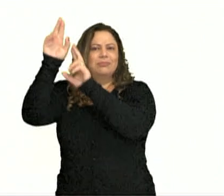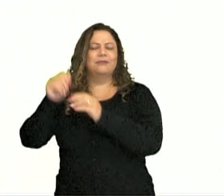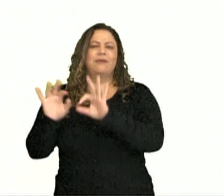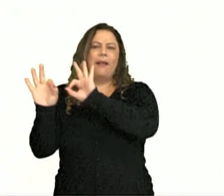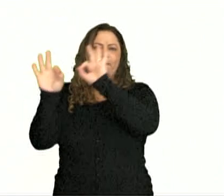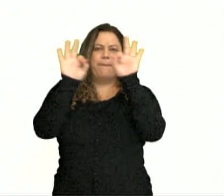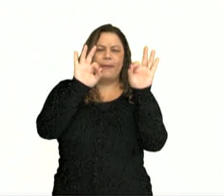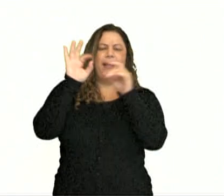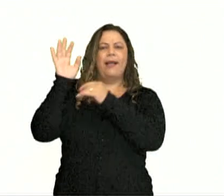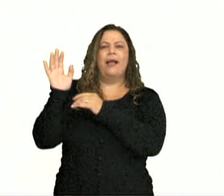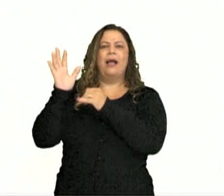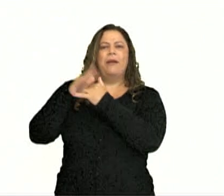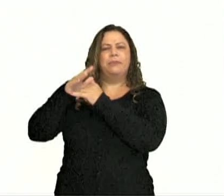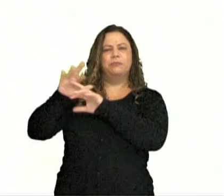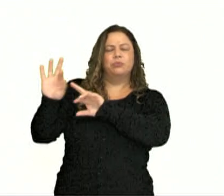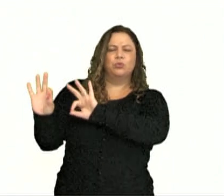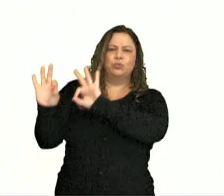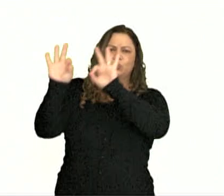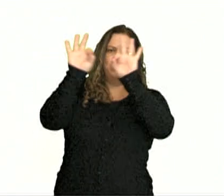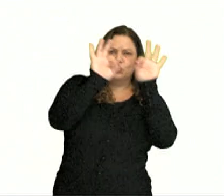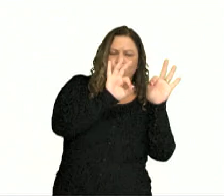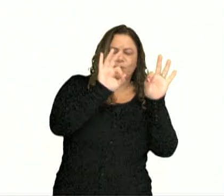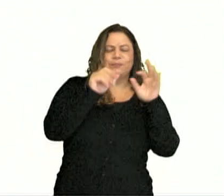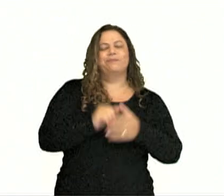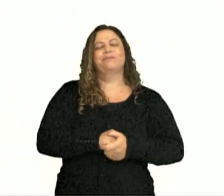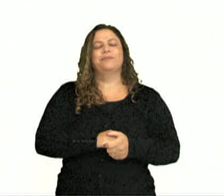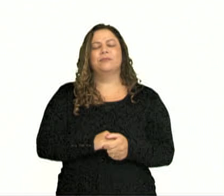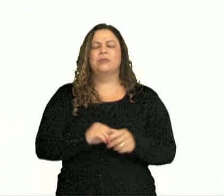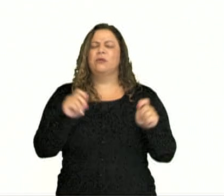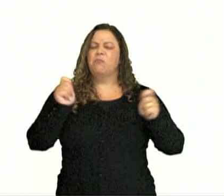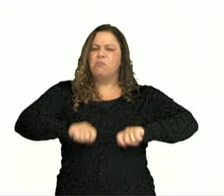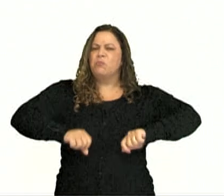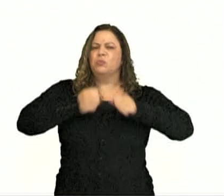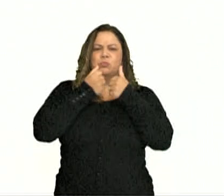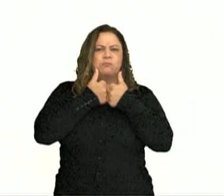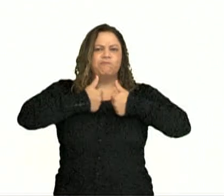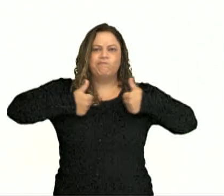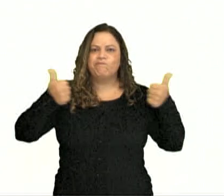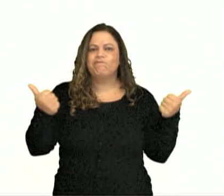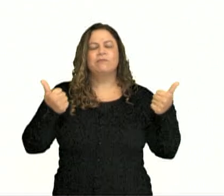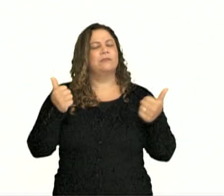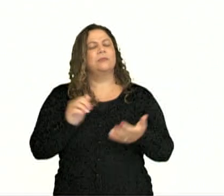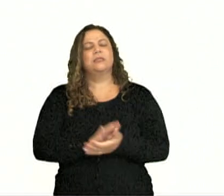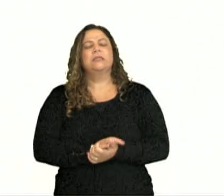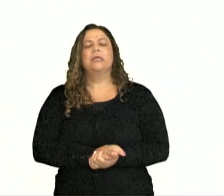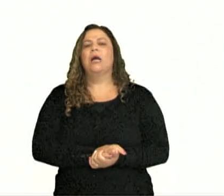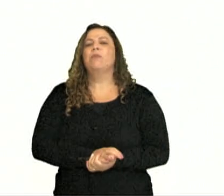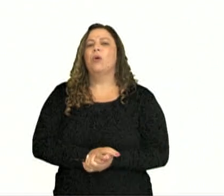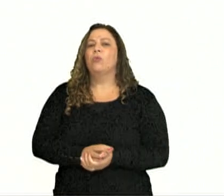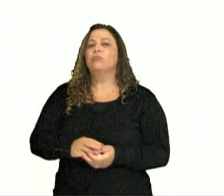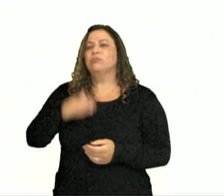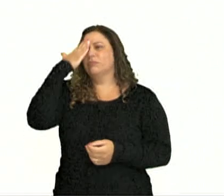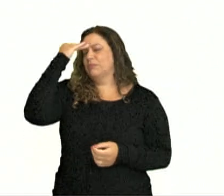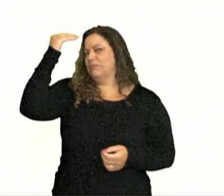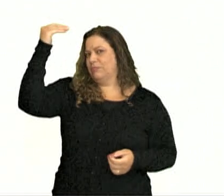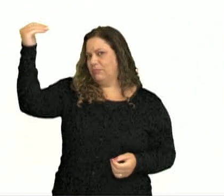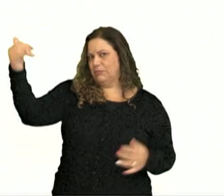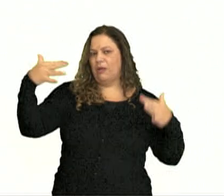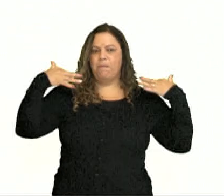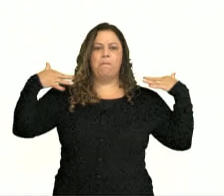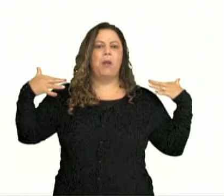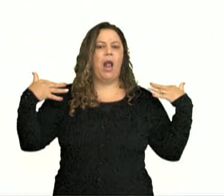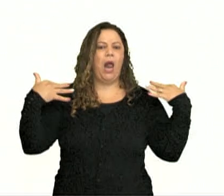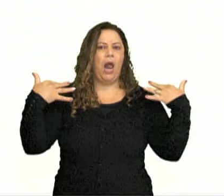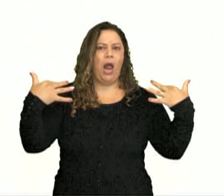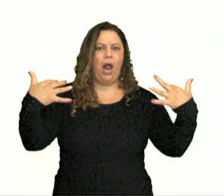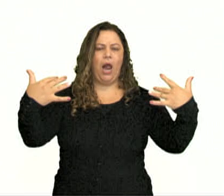Videoclipes e shows com produções cinematográficas. Tantos atributos de sucesso têm atraído uma multidão